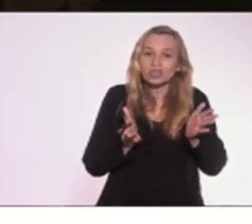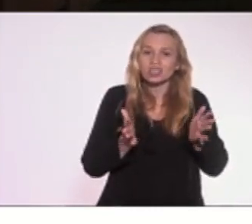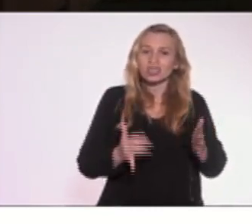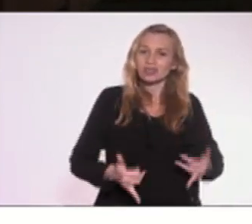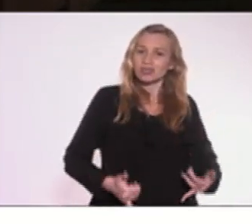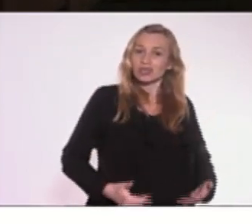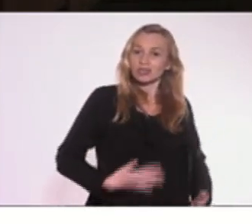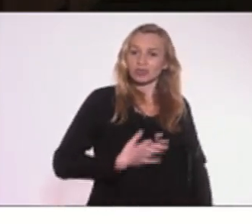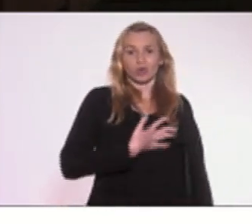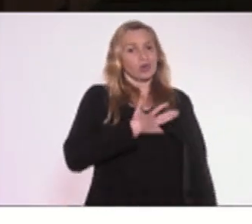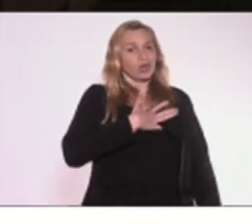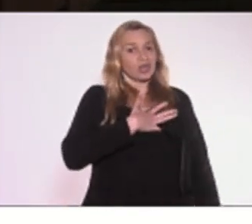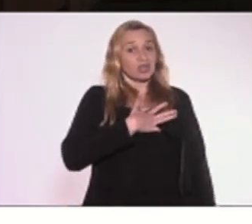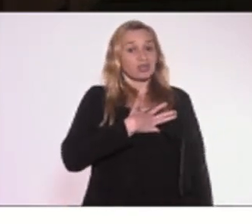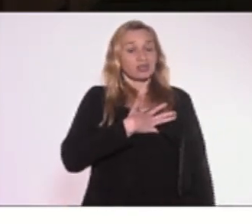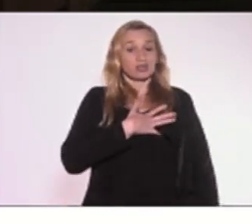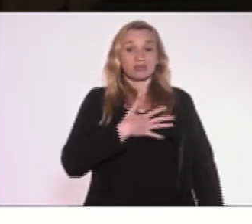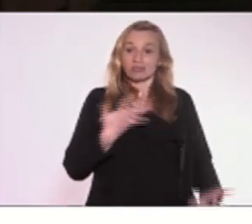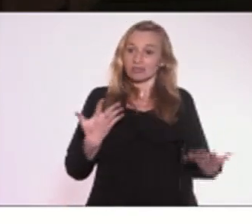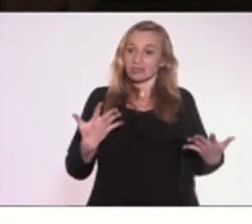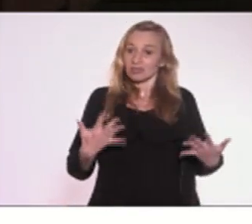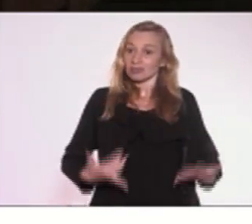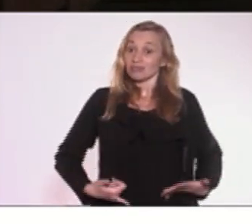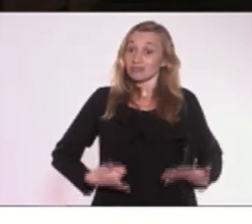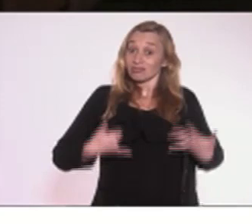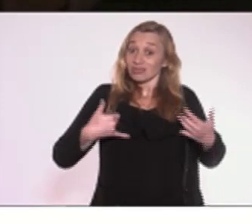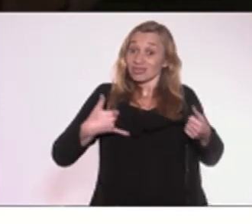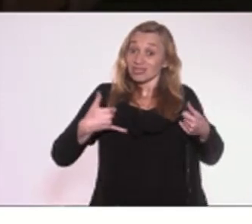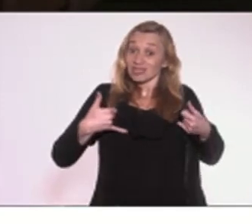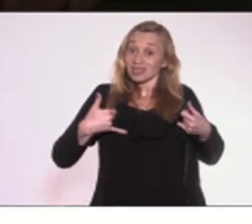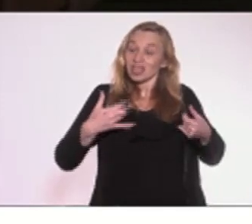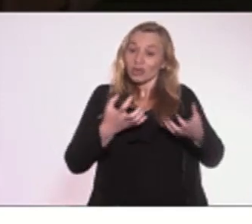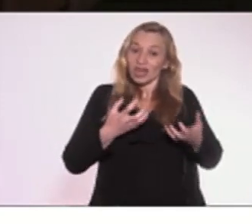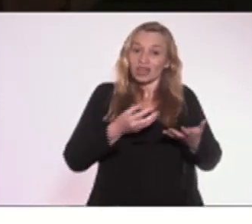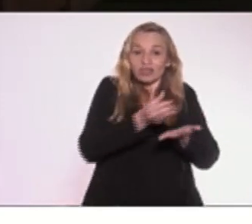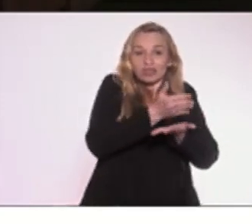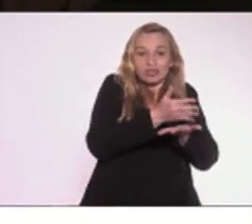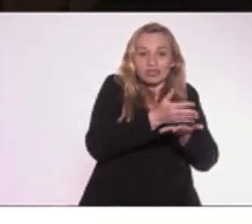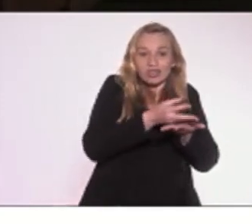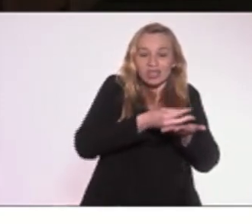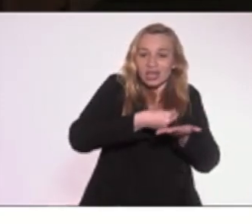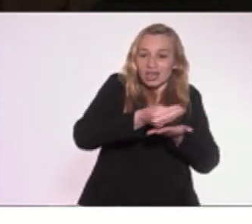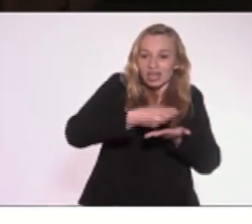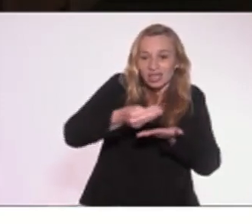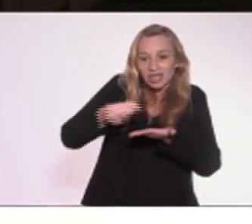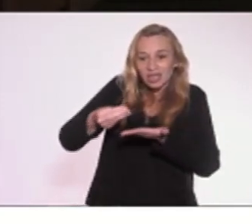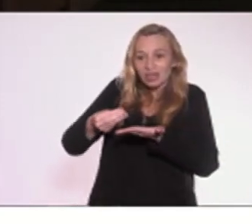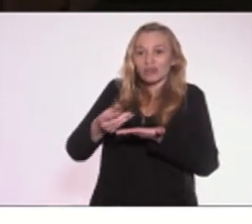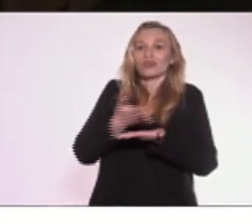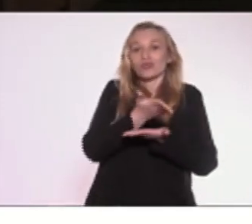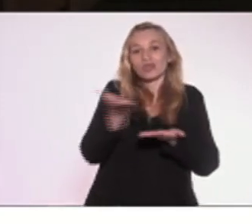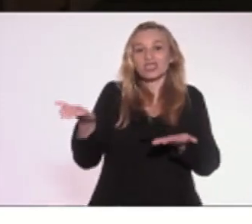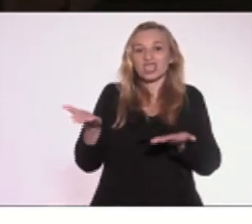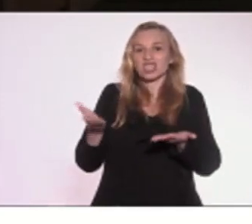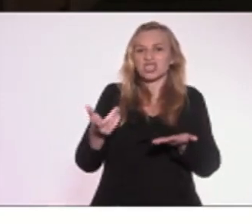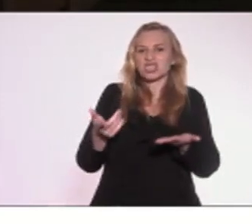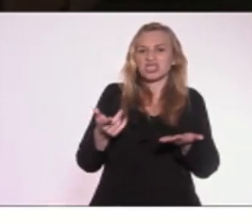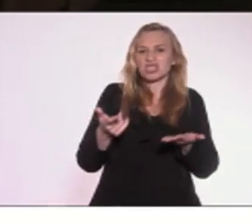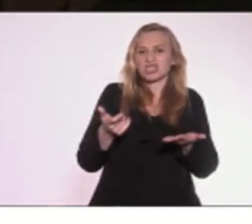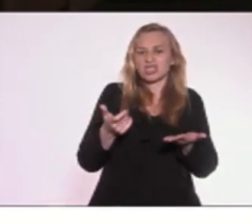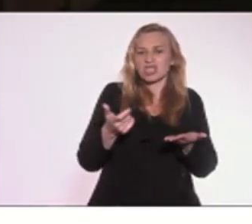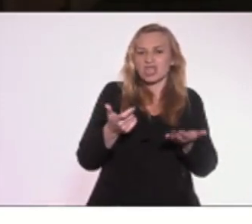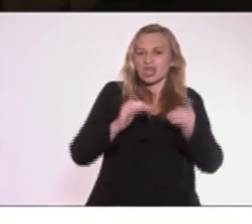é a maior que eu recebo na vida. E eu quero dividir isso com vocês. Porque sem vocês, eu não sou ninguém.